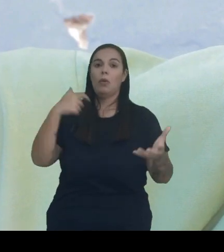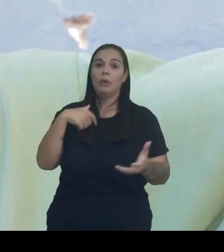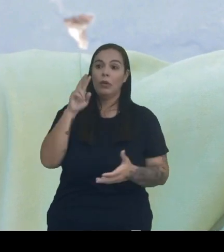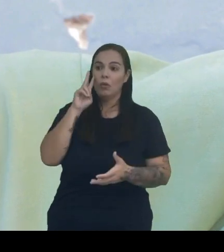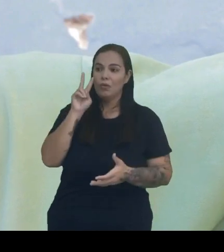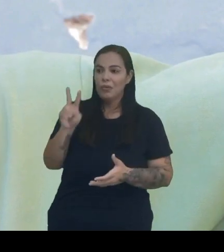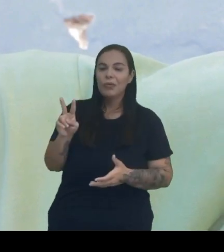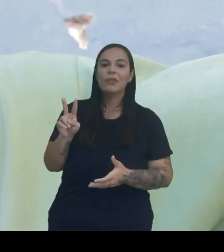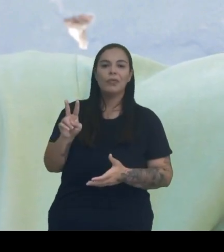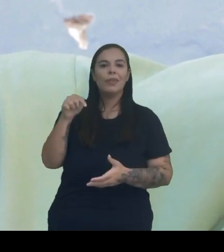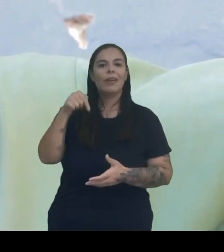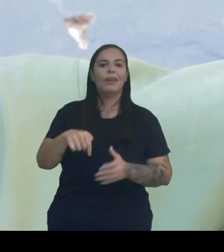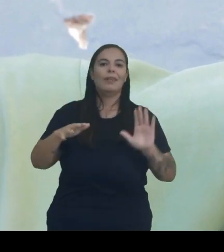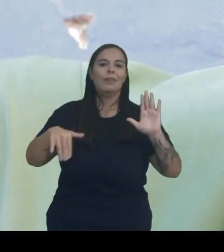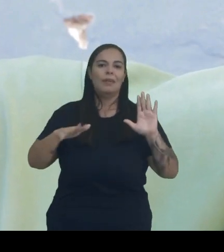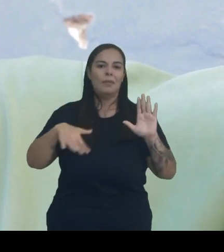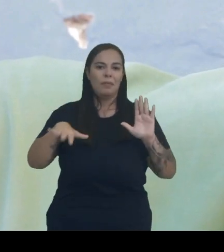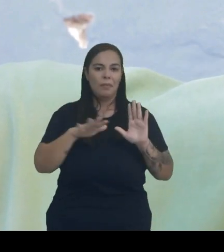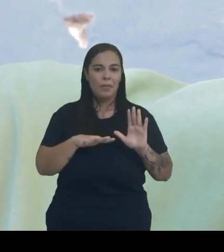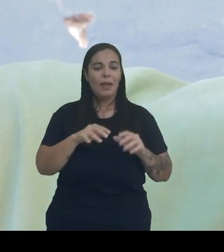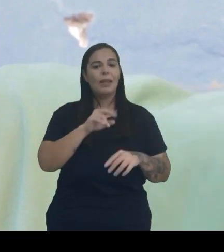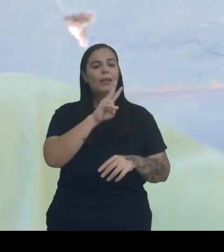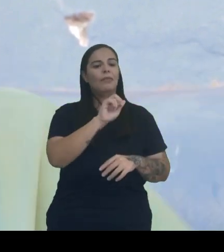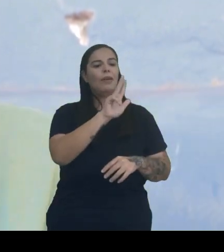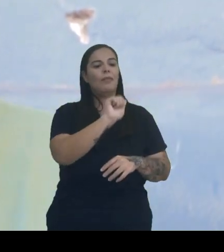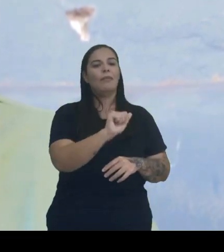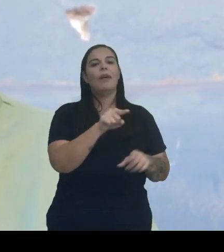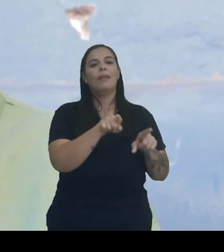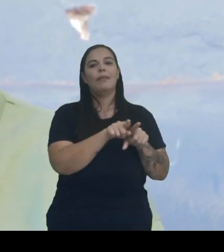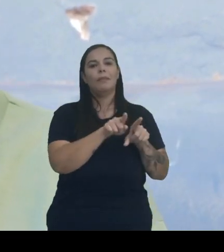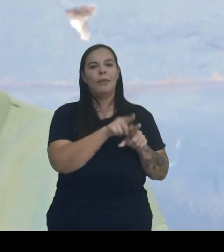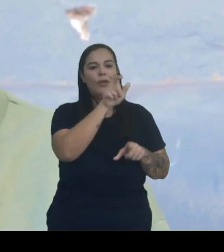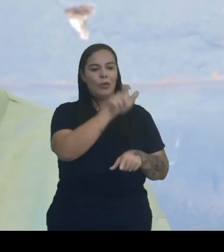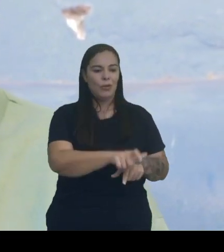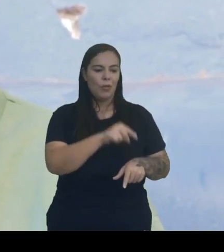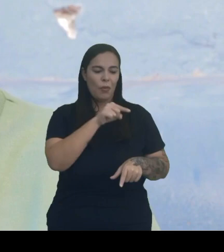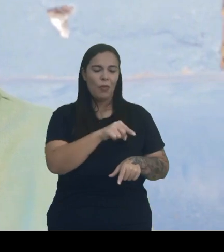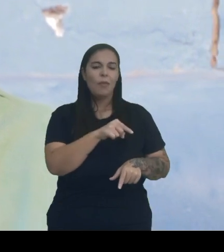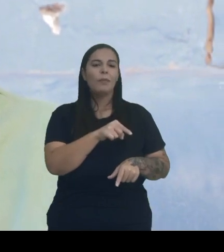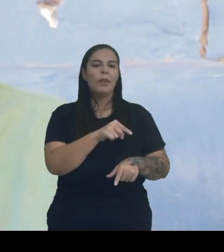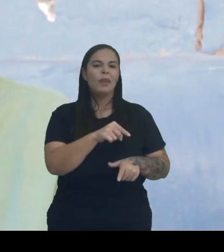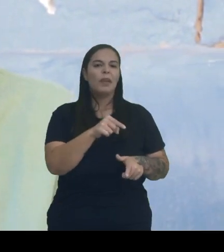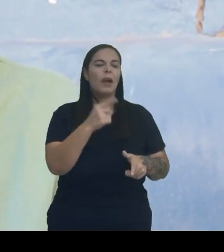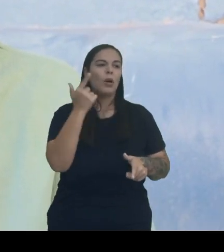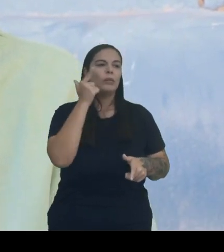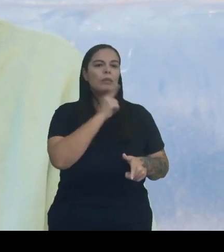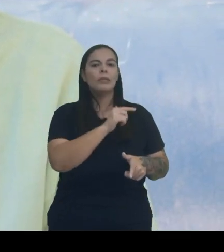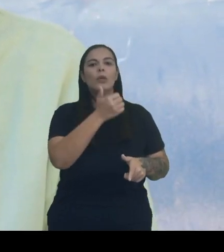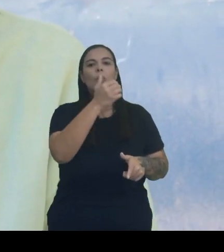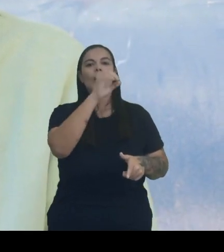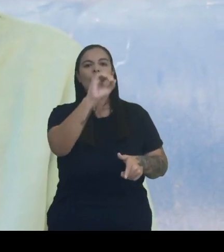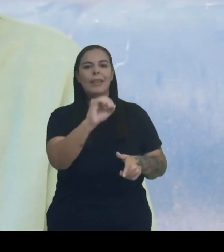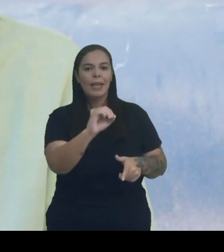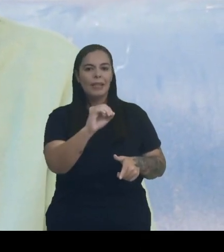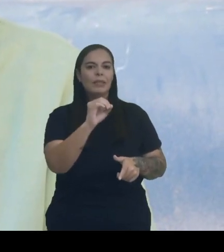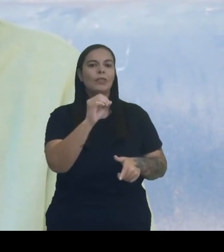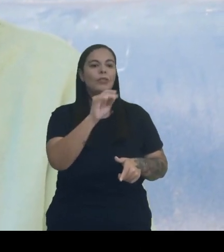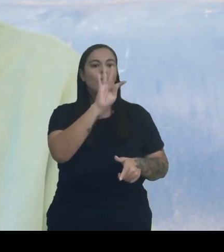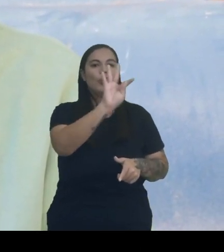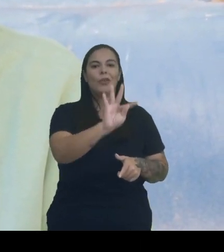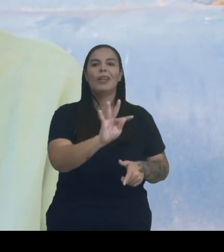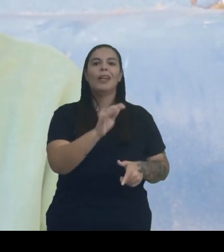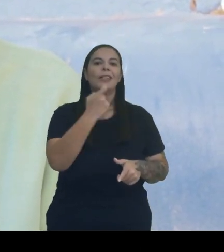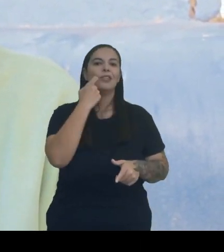Foi a maior quantidade de peixe que eu vi aqui em Itaipu. E o falecido Vavá aqui matou quase umas